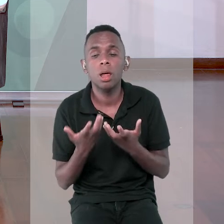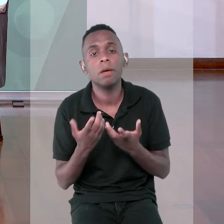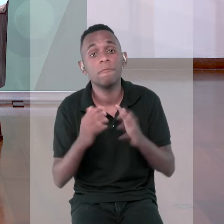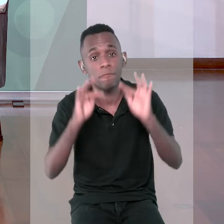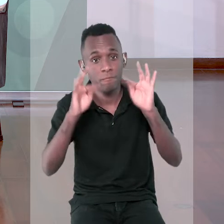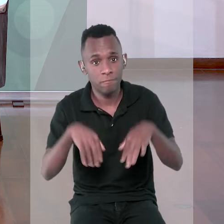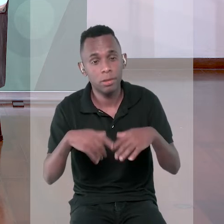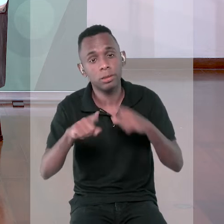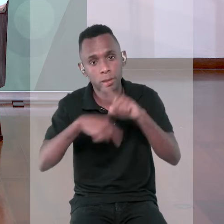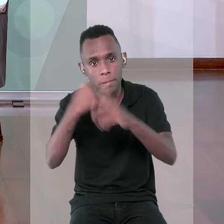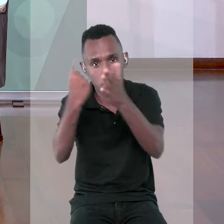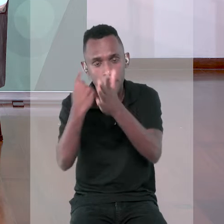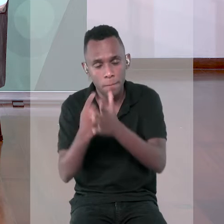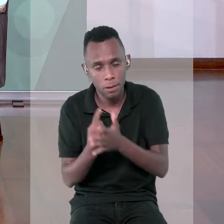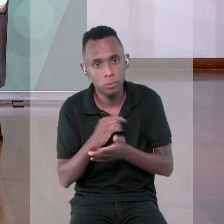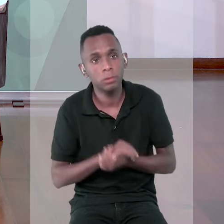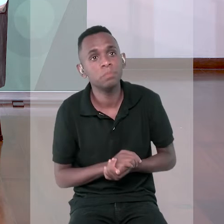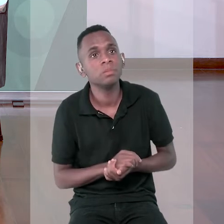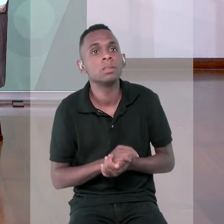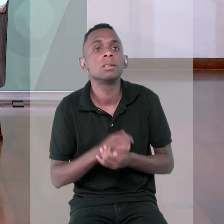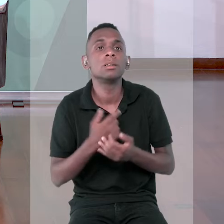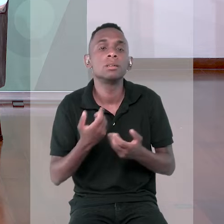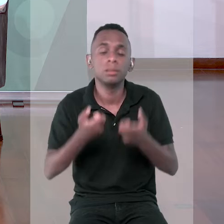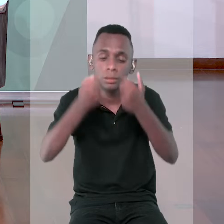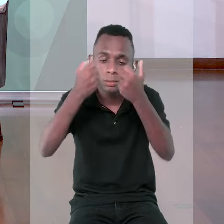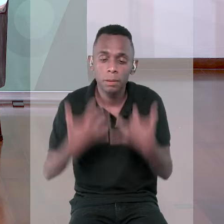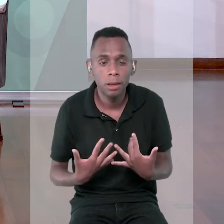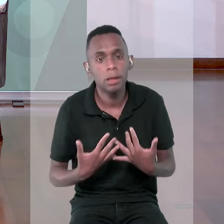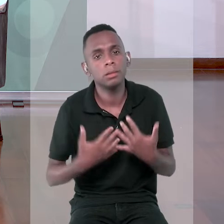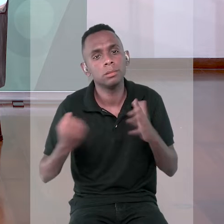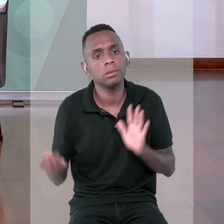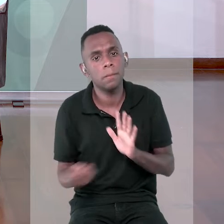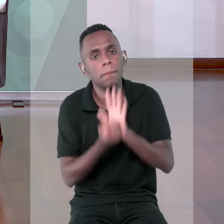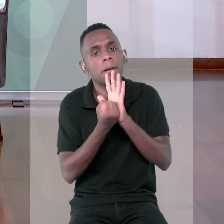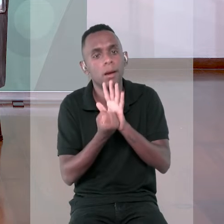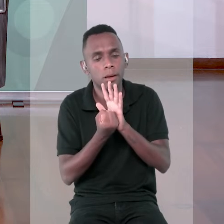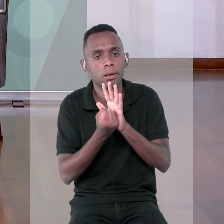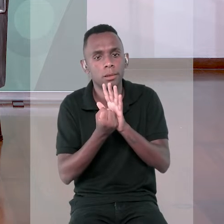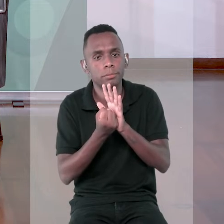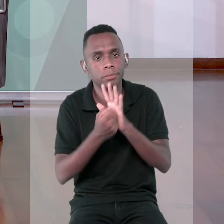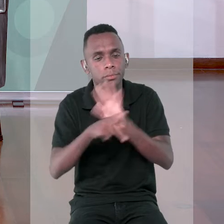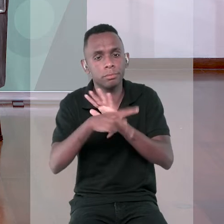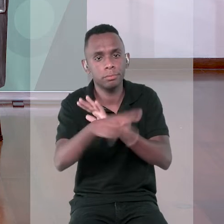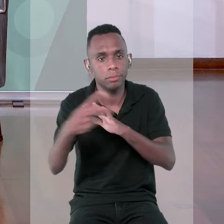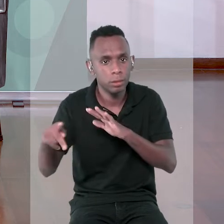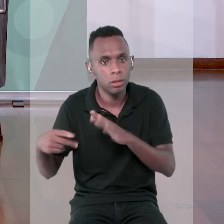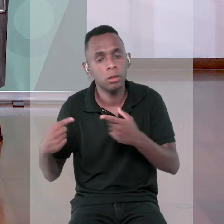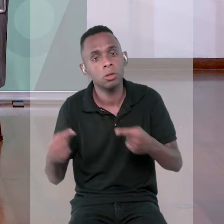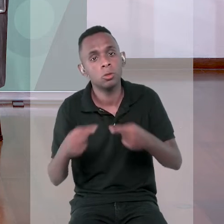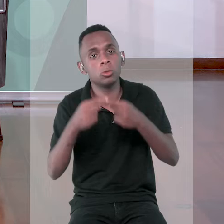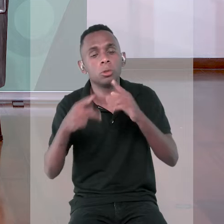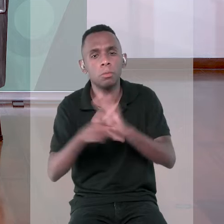você encerrasse, nós vamos abrir para pergunta, falando um pouquinho disso, desse legado que elas deixam, né? O tipo